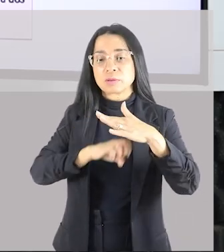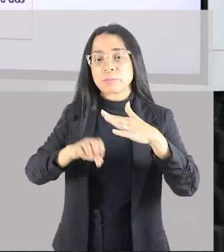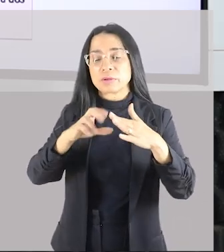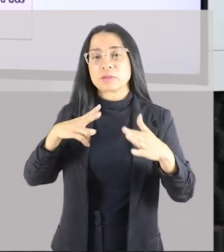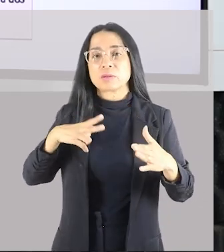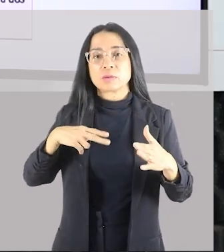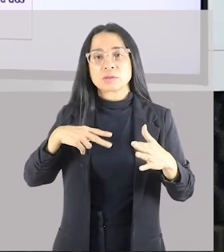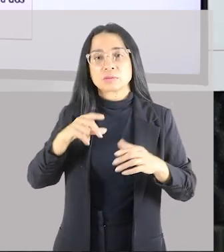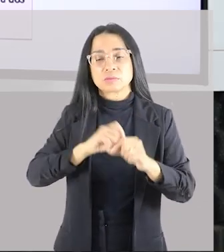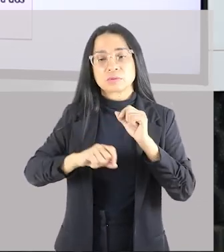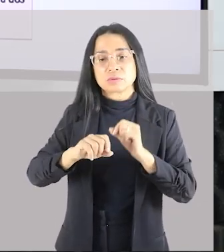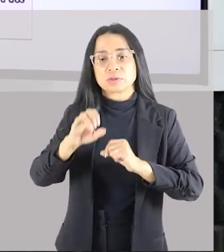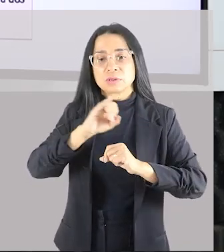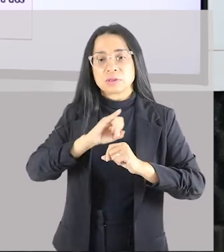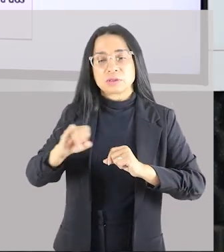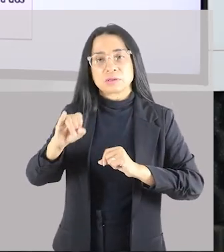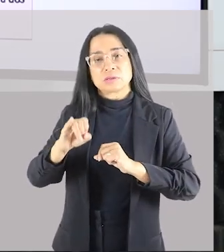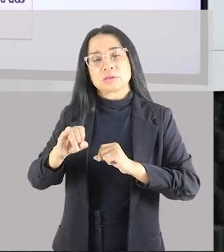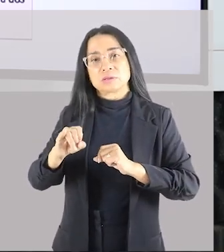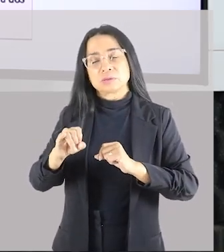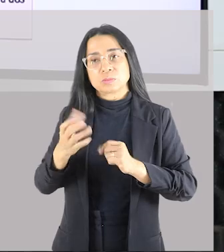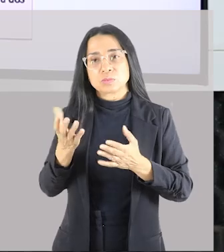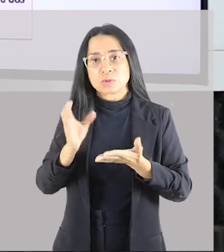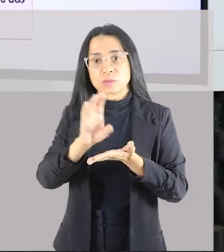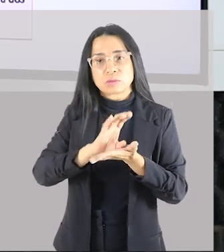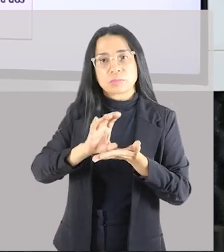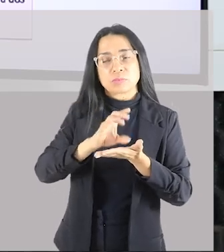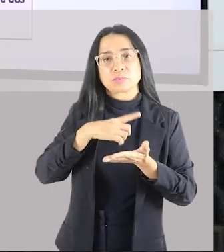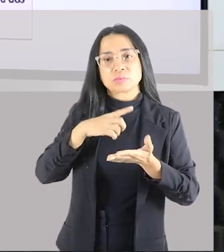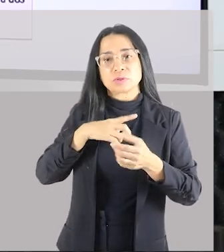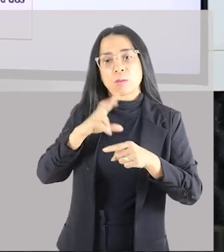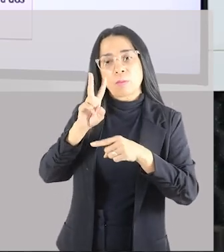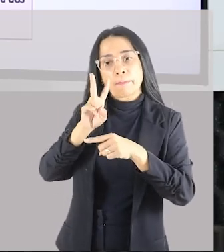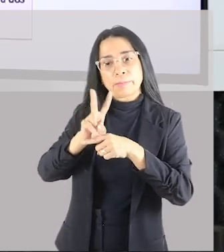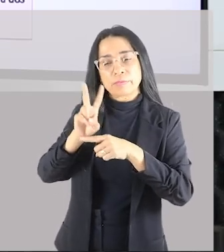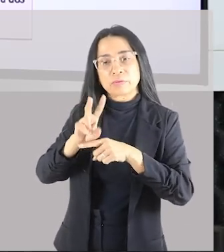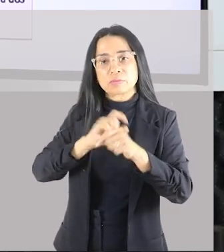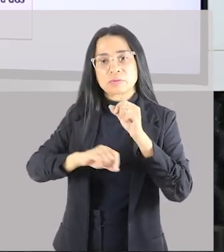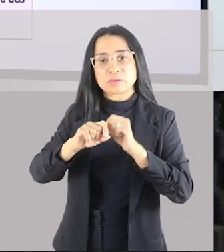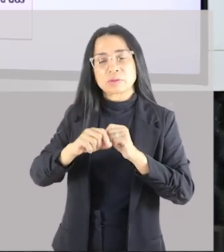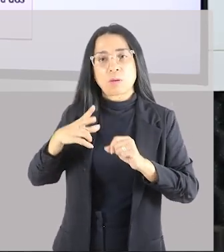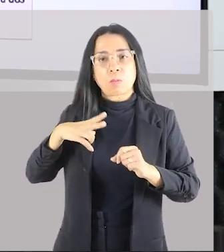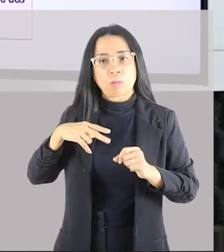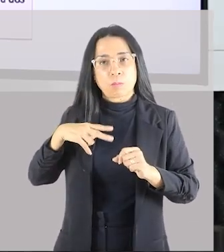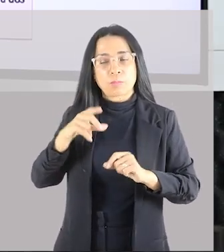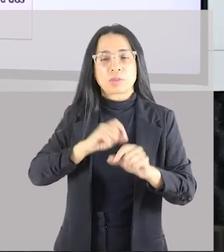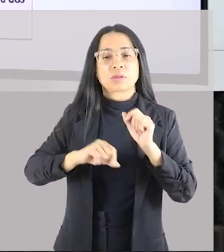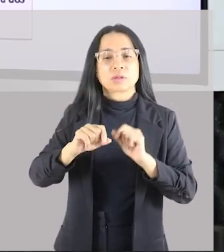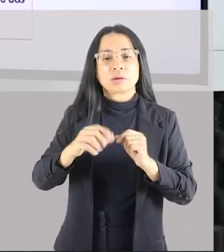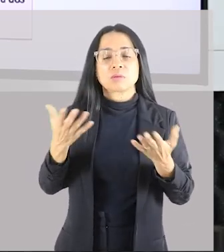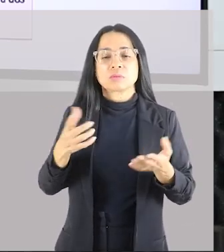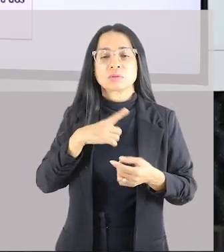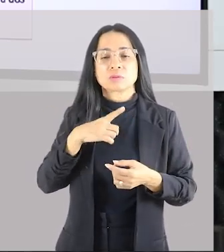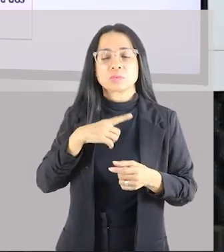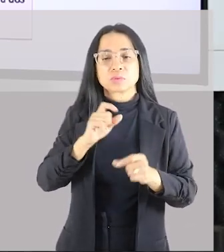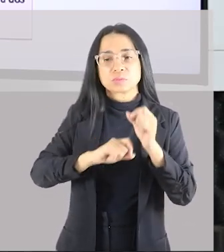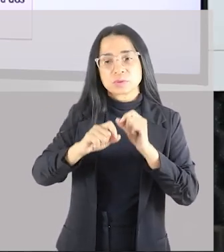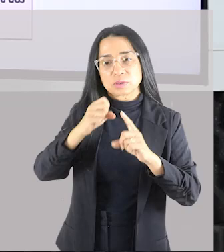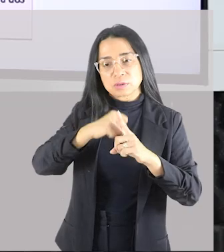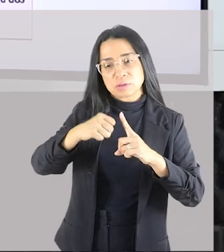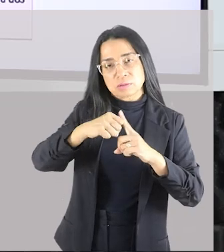no capitalismo nós temos a privatização das empresas, ou o nome privatização de privado, a gente tem no socialismo o que a gente